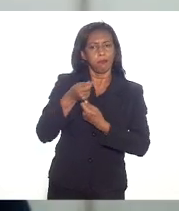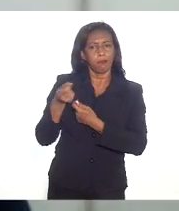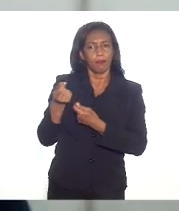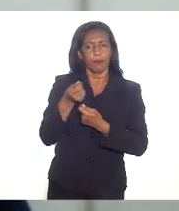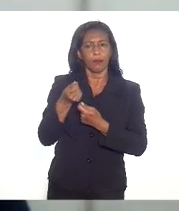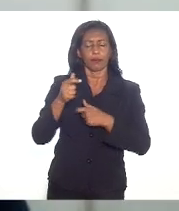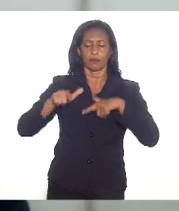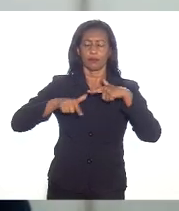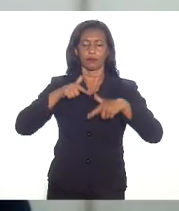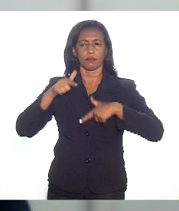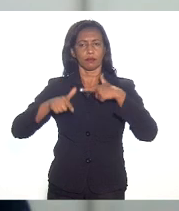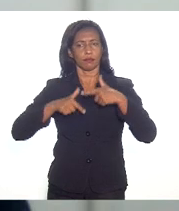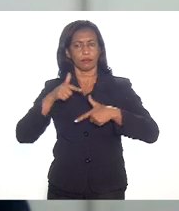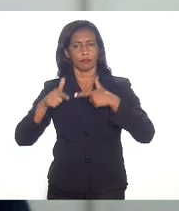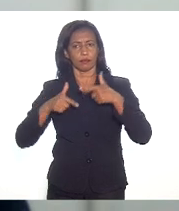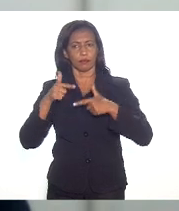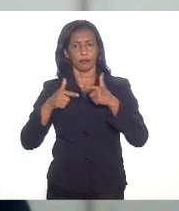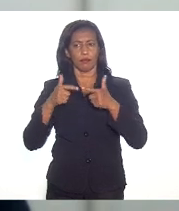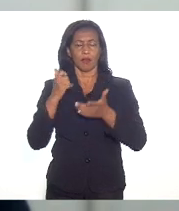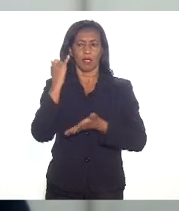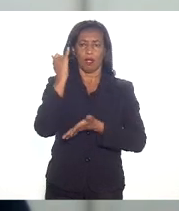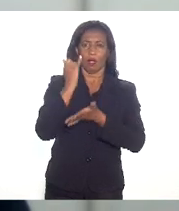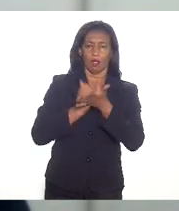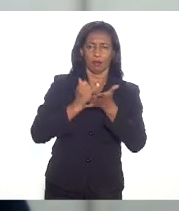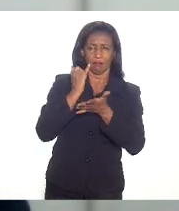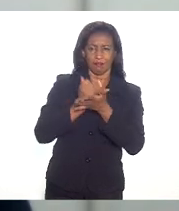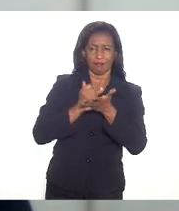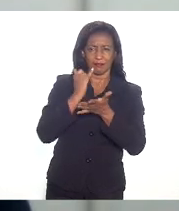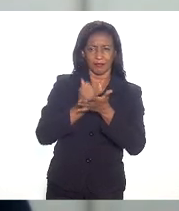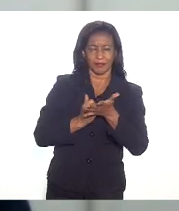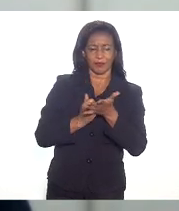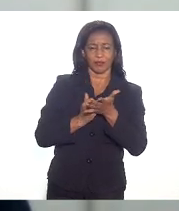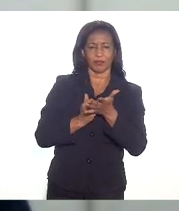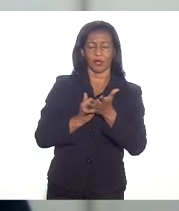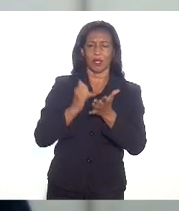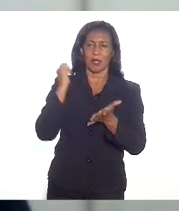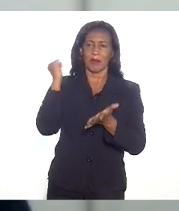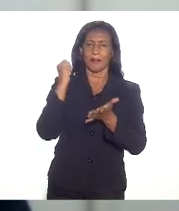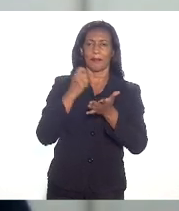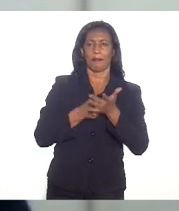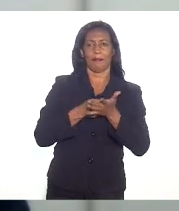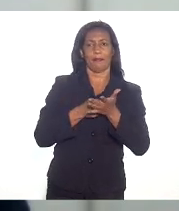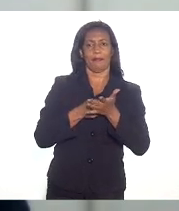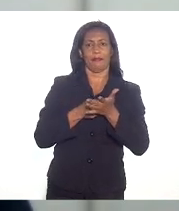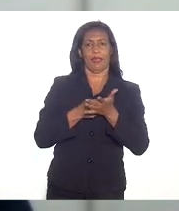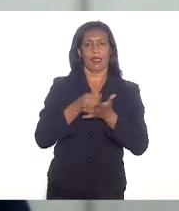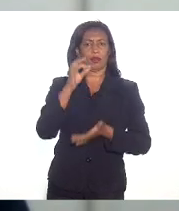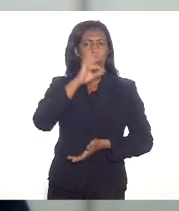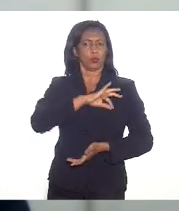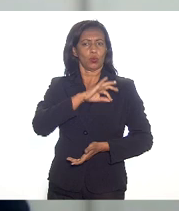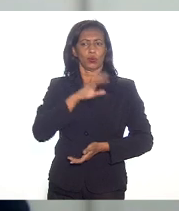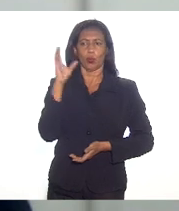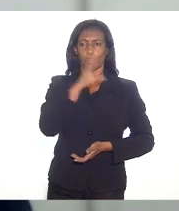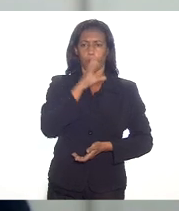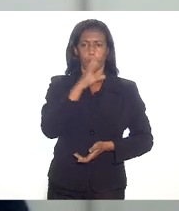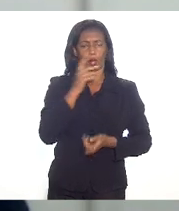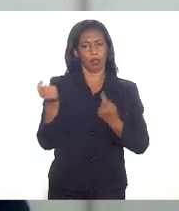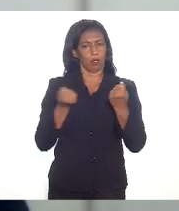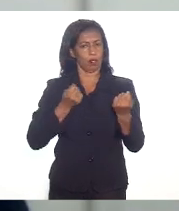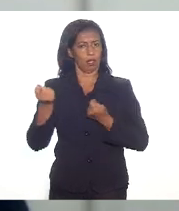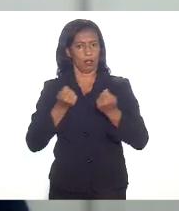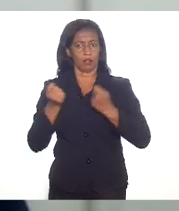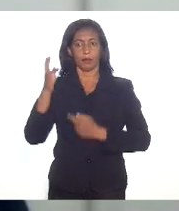do emprego, das taxas de desemprego, do impacto do auxílio emergencial na economia,